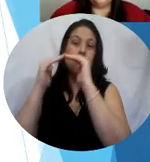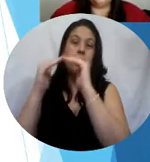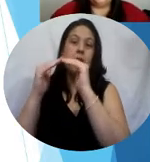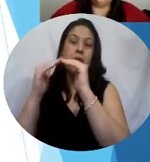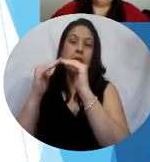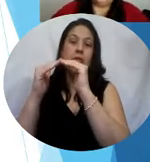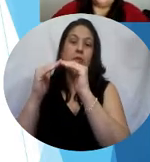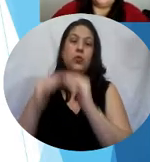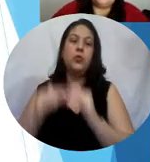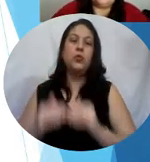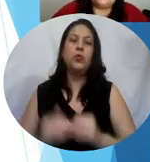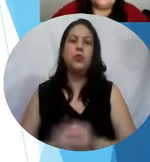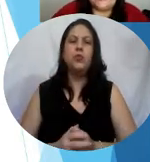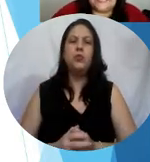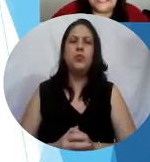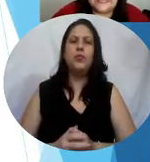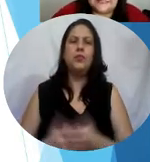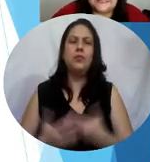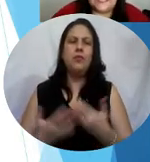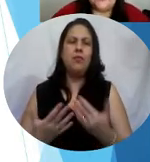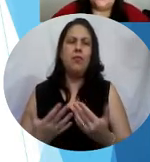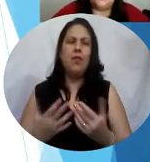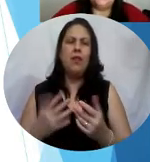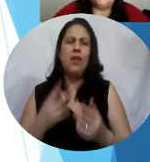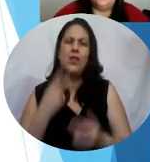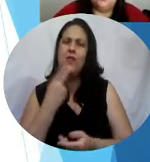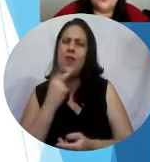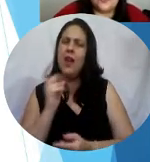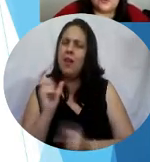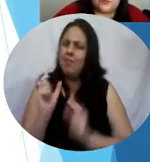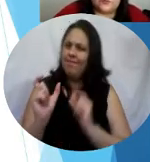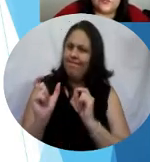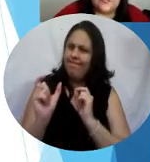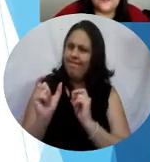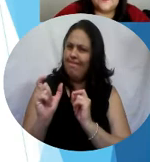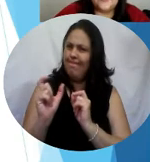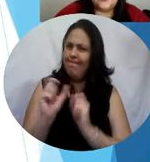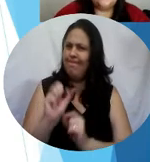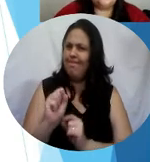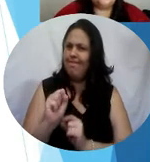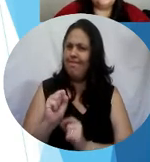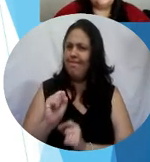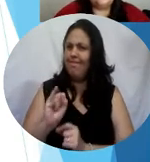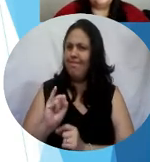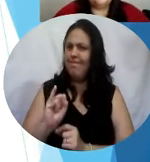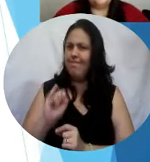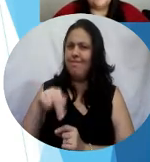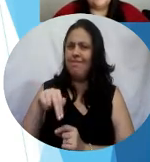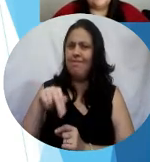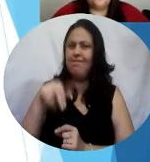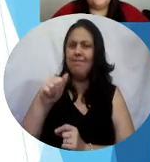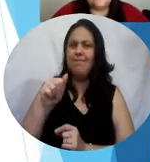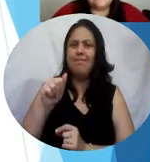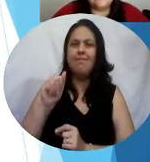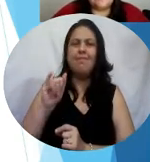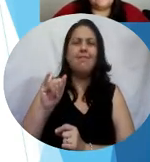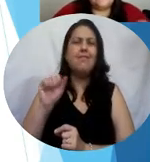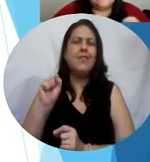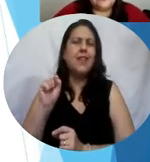Quando nós falamos em sinais, né, no diagnóstico do autismo, nós utilizamos sempre